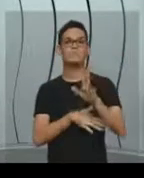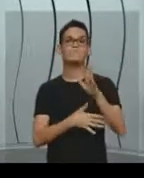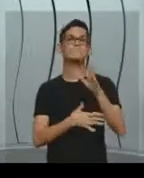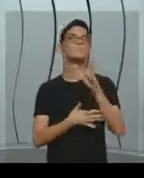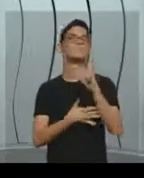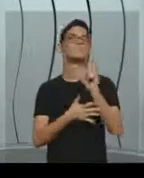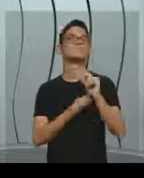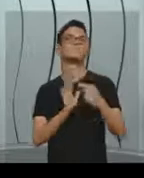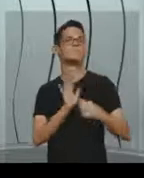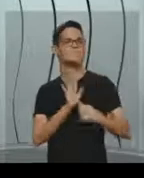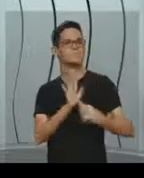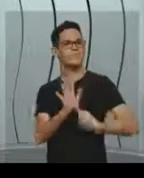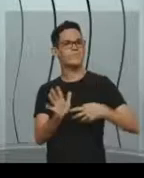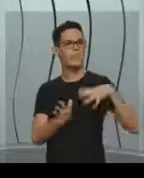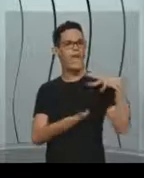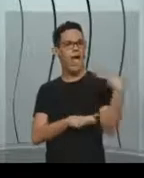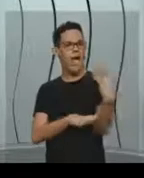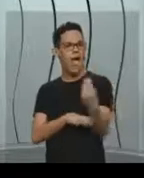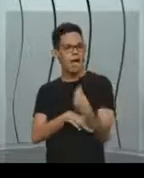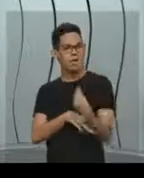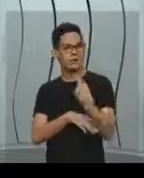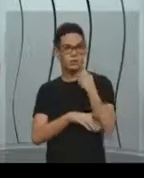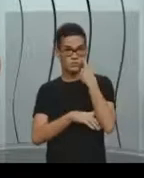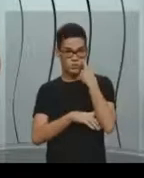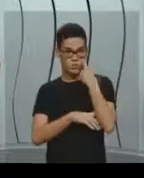ali artes visuais.